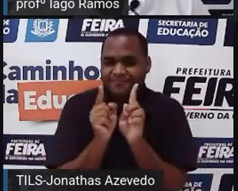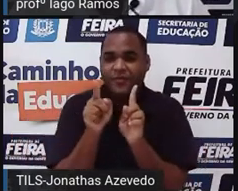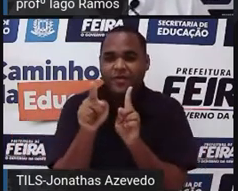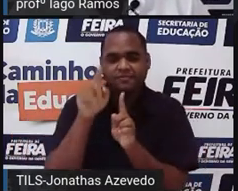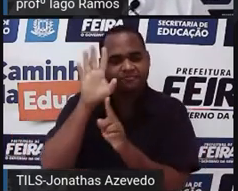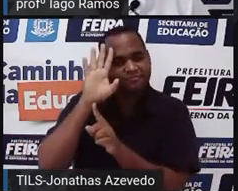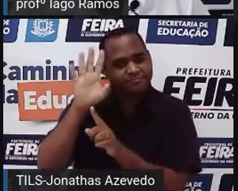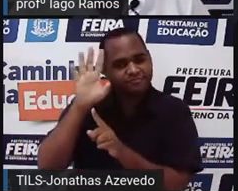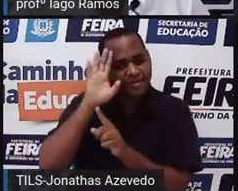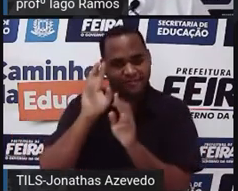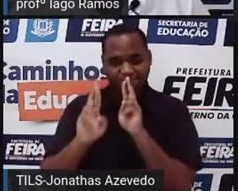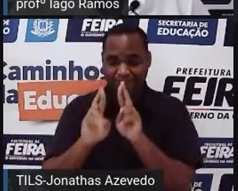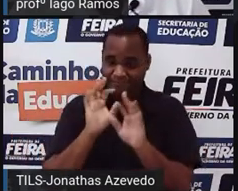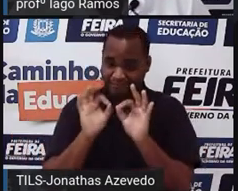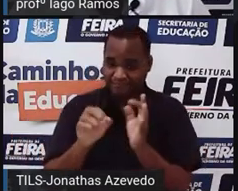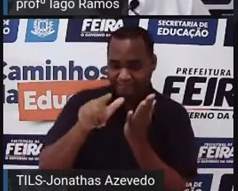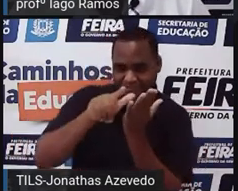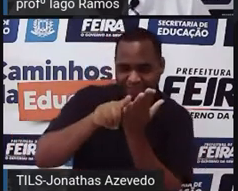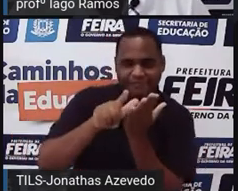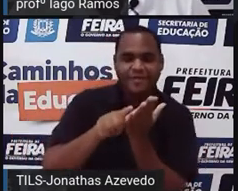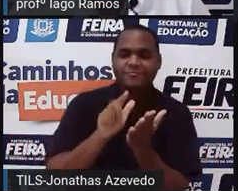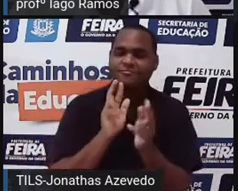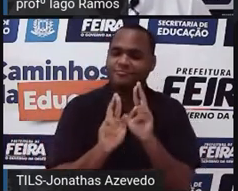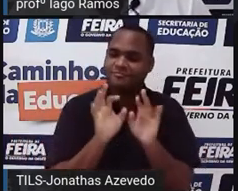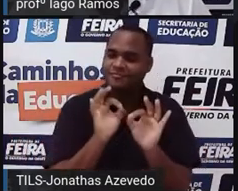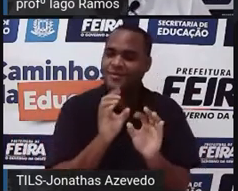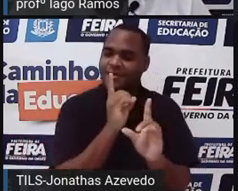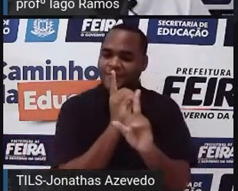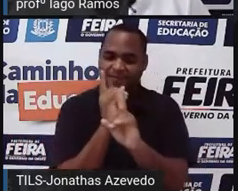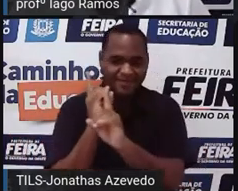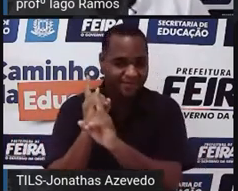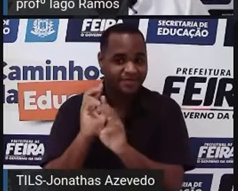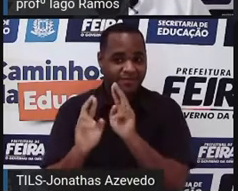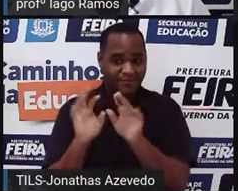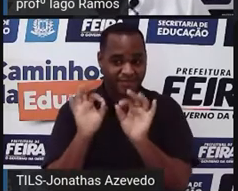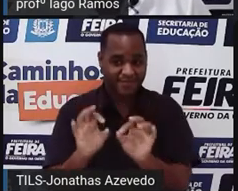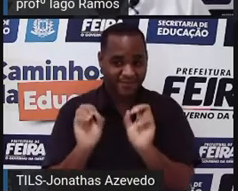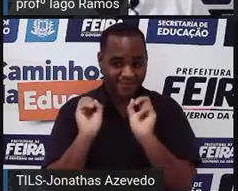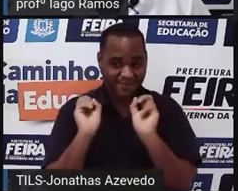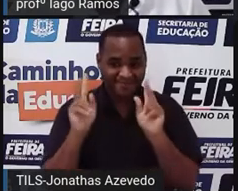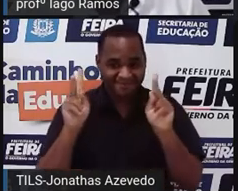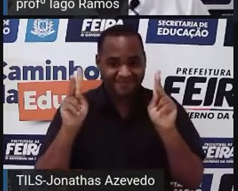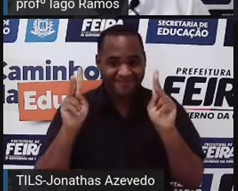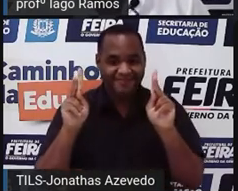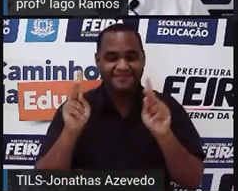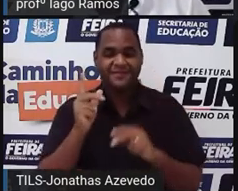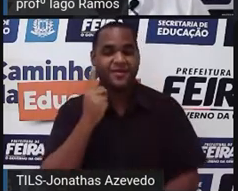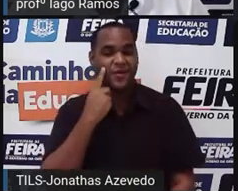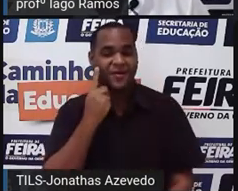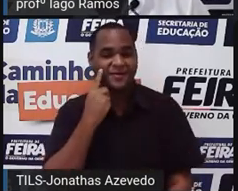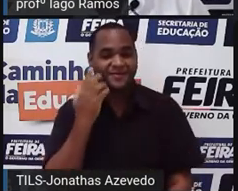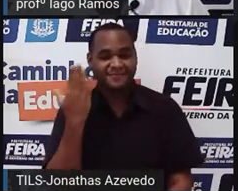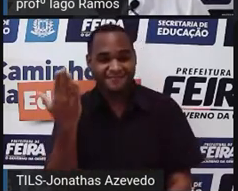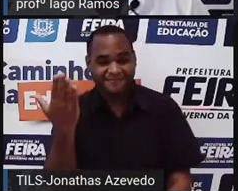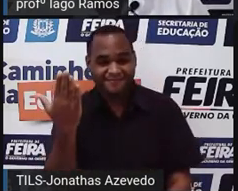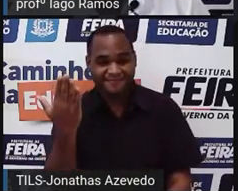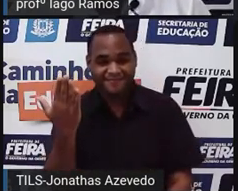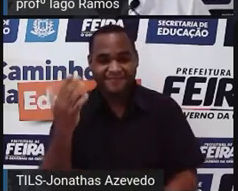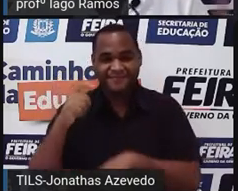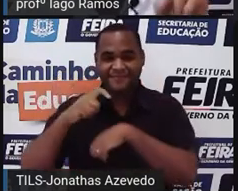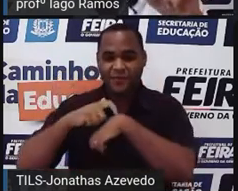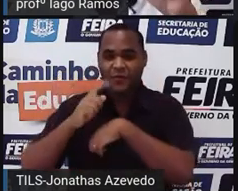rascunhar, fazer suas continhas e encontrar o resultado para essa expressão. Tá bom? Olha só, tempo na